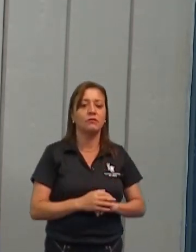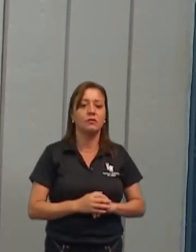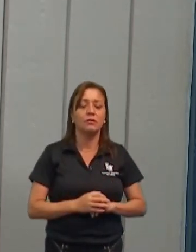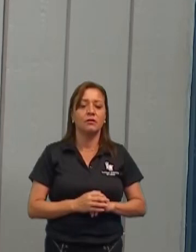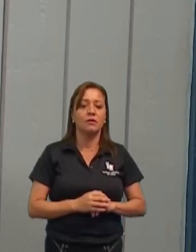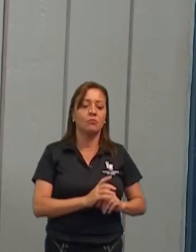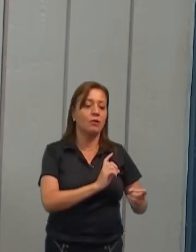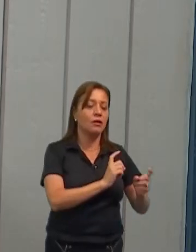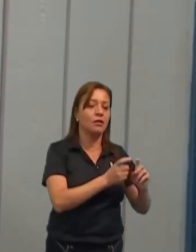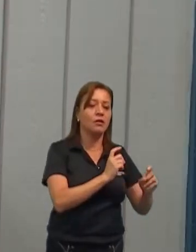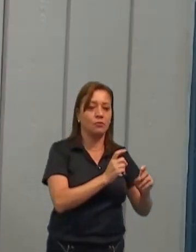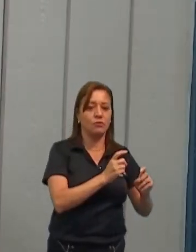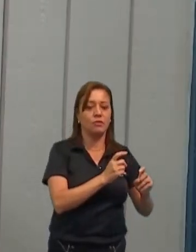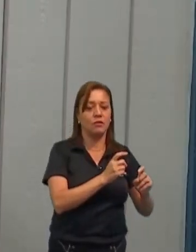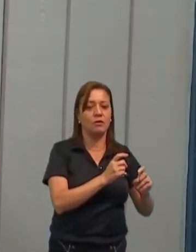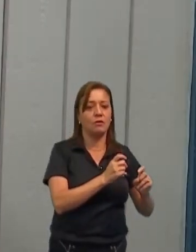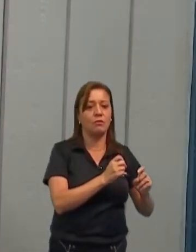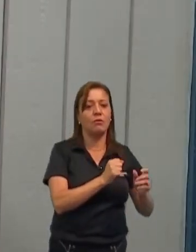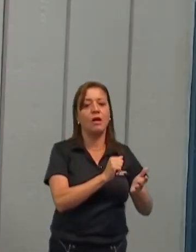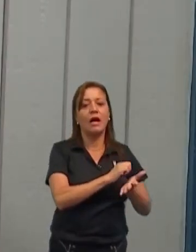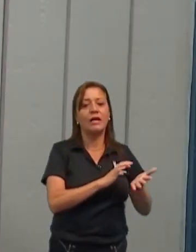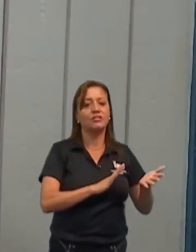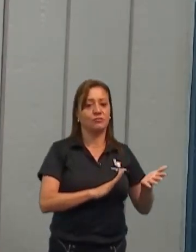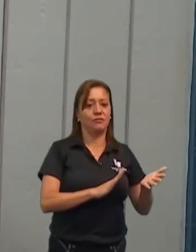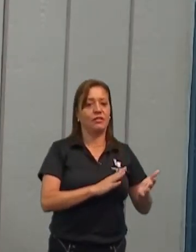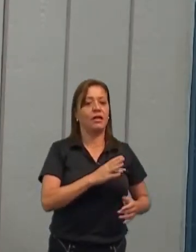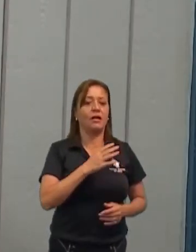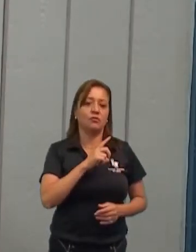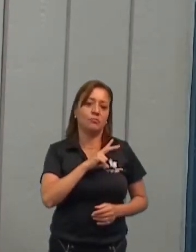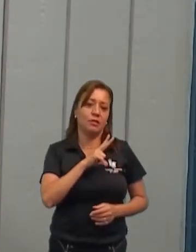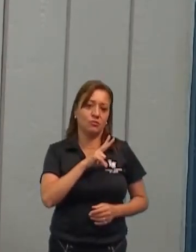pessoas e praticando de maneira harmoniosa aí